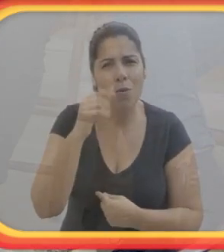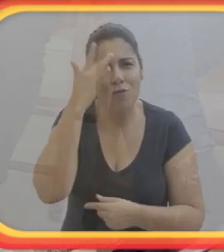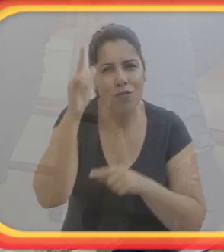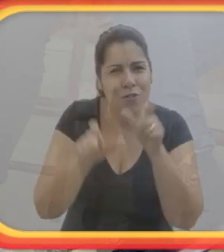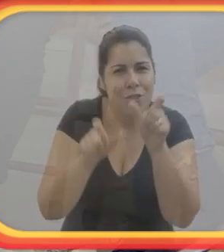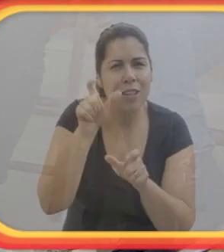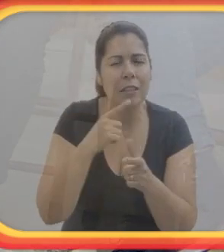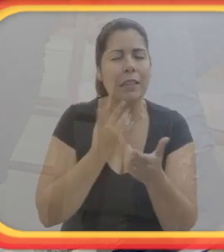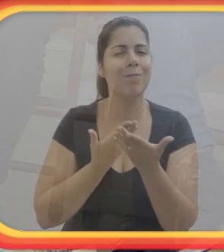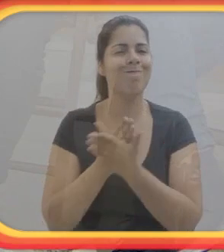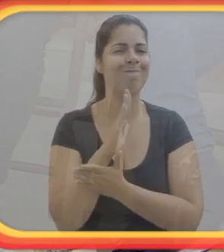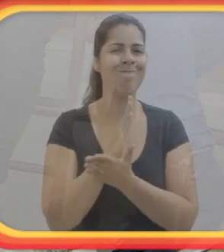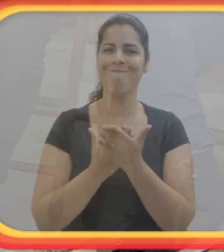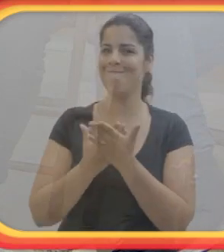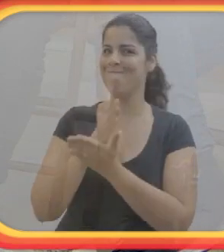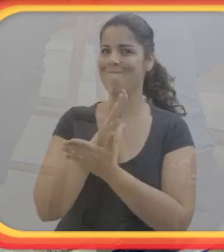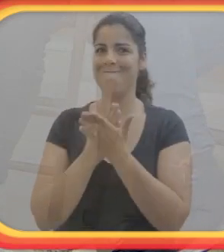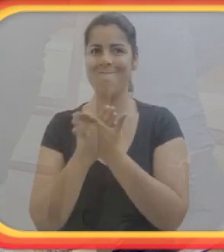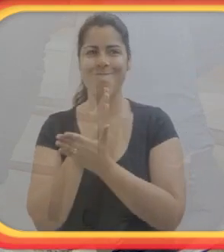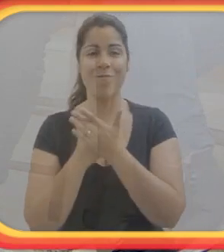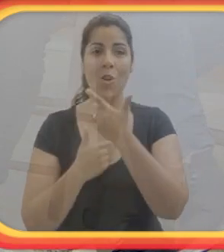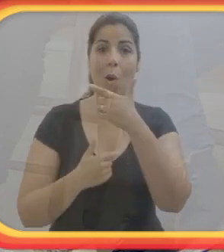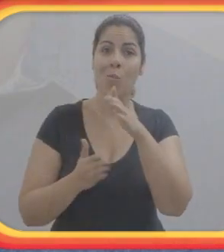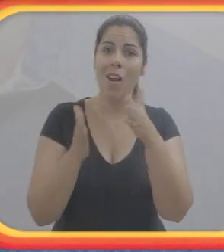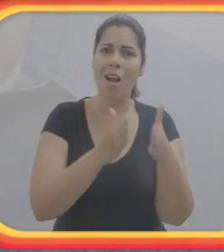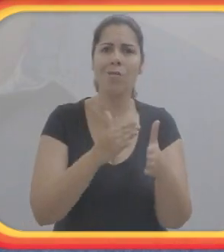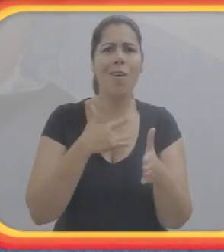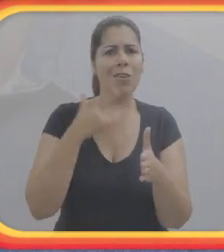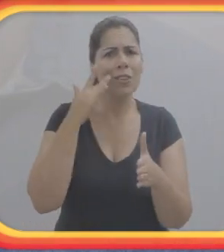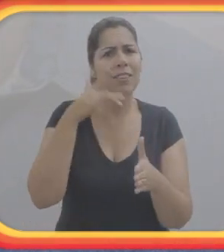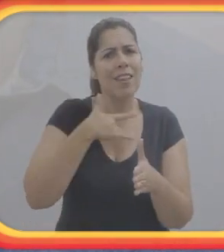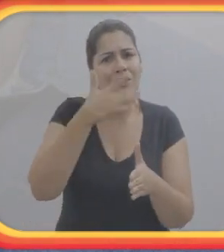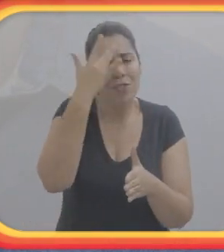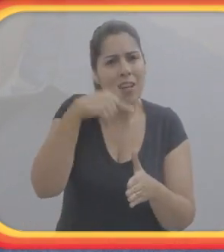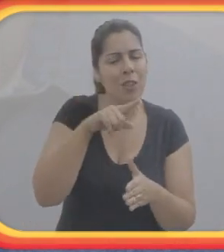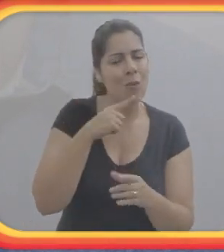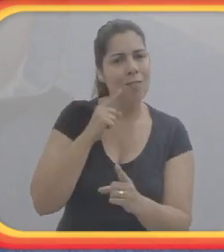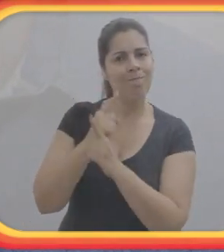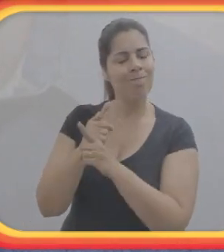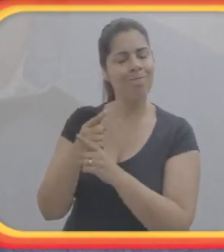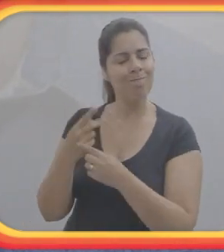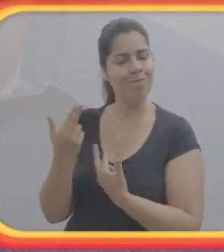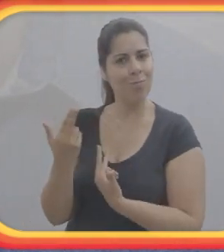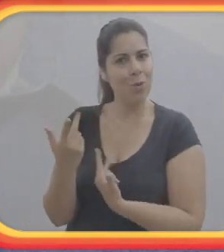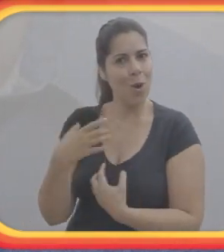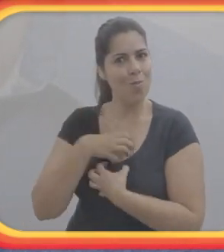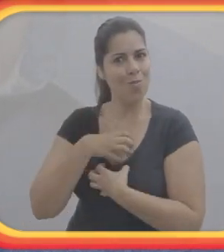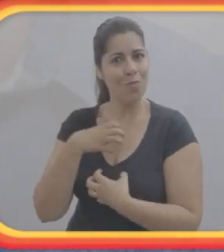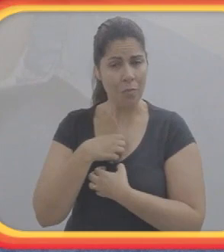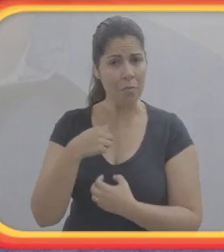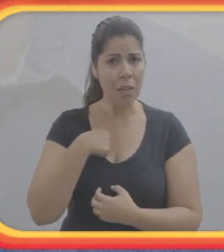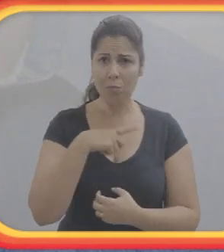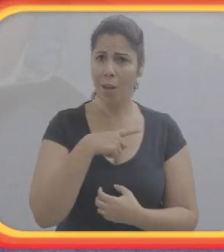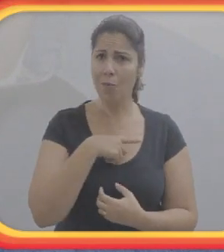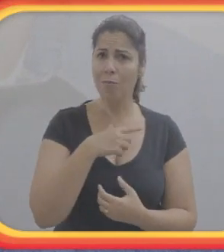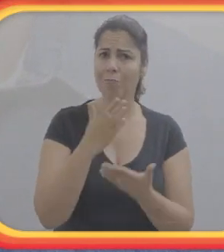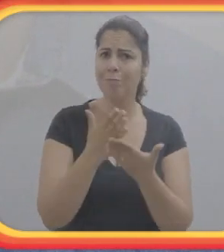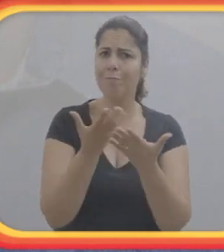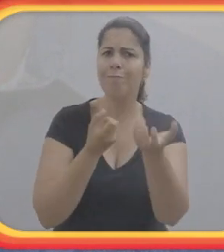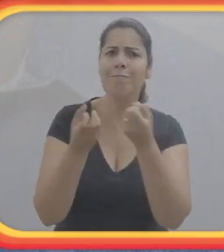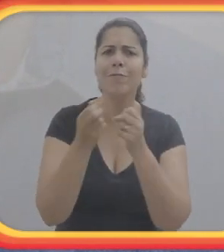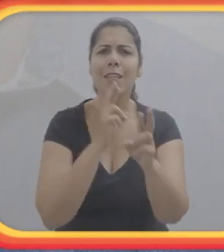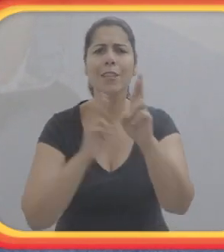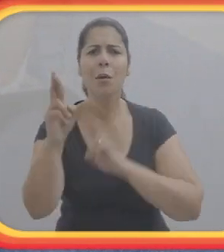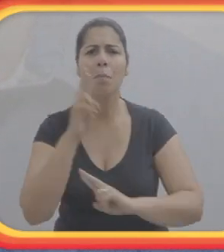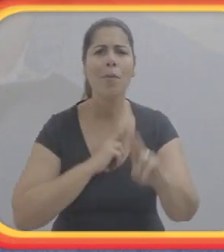dessas dificuldades e de que ter um filho autista traz muitos desafios para a gente, eu acho que deve ter gente que